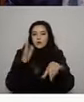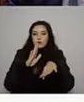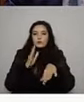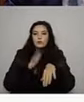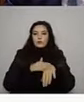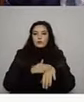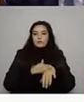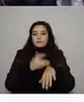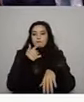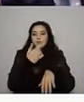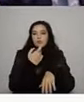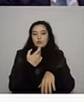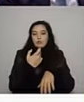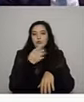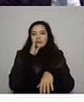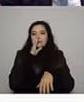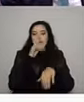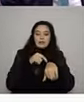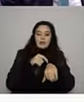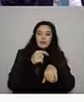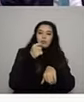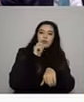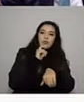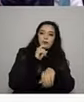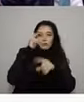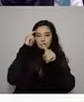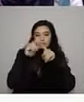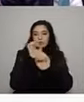perguntou se lhe daria tempo para fazer essa explicação.